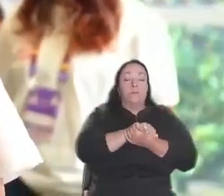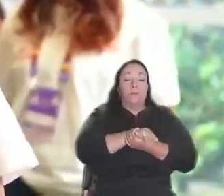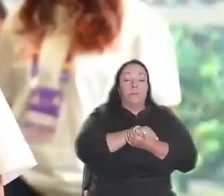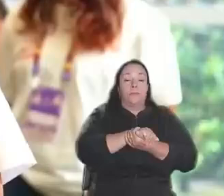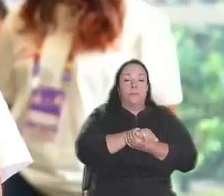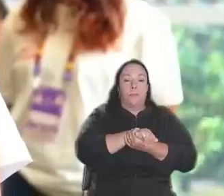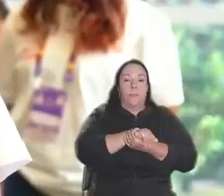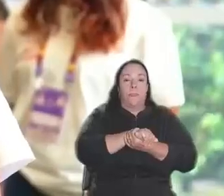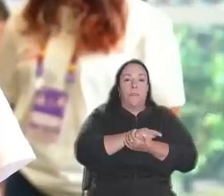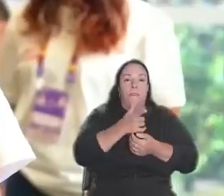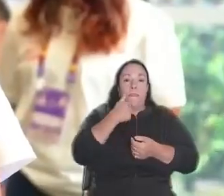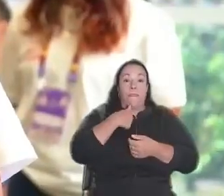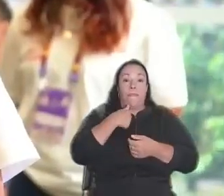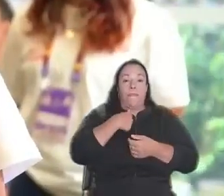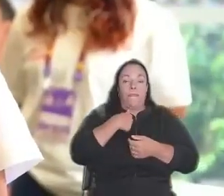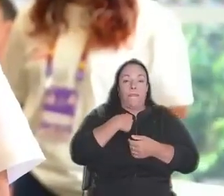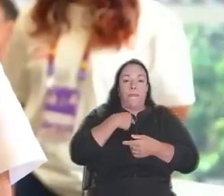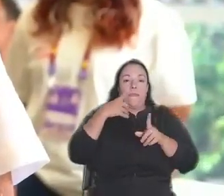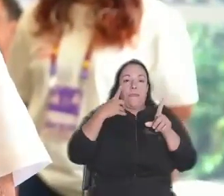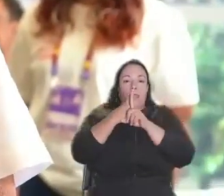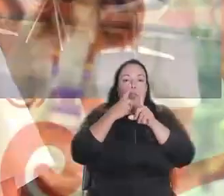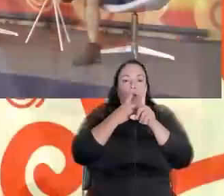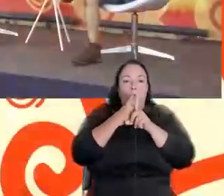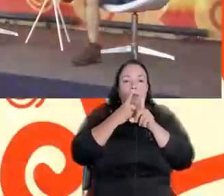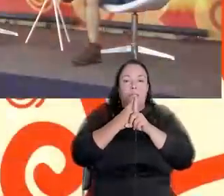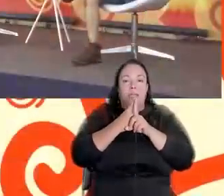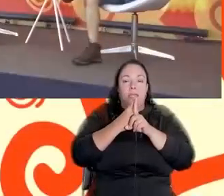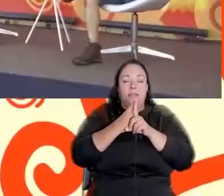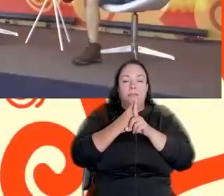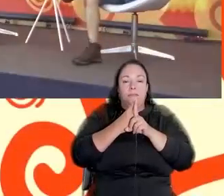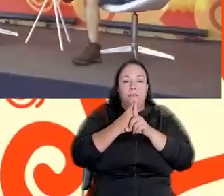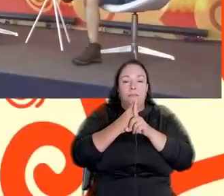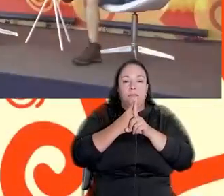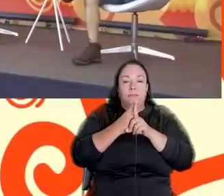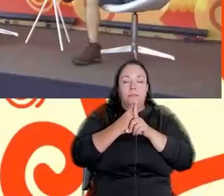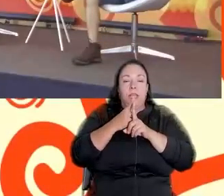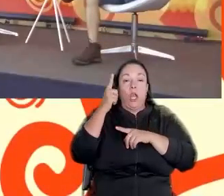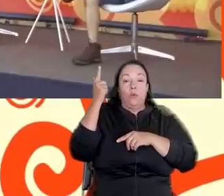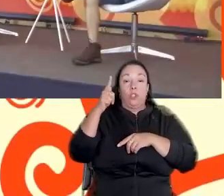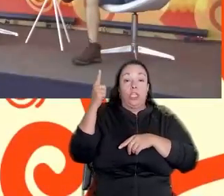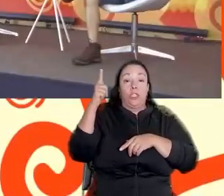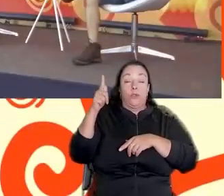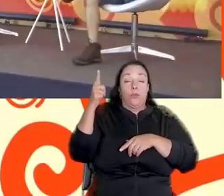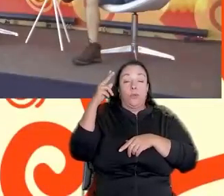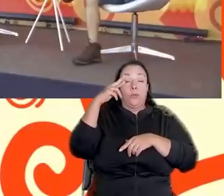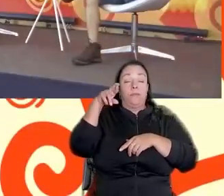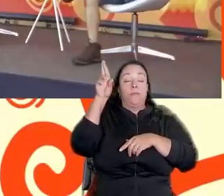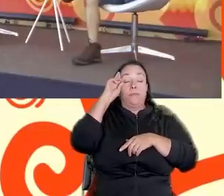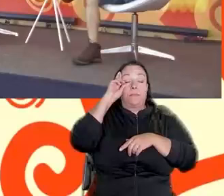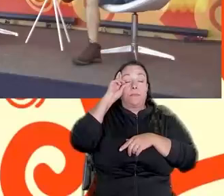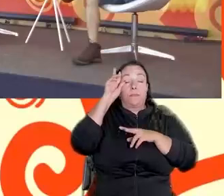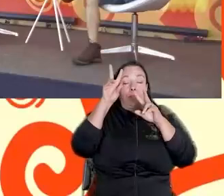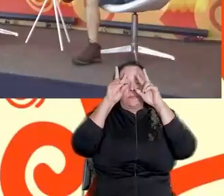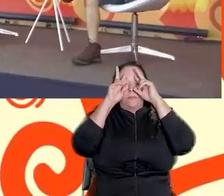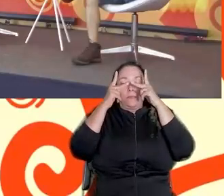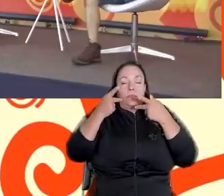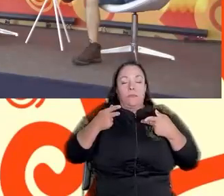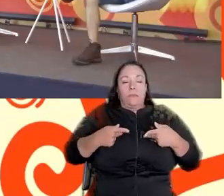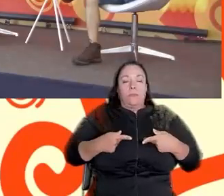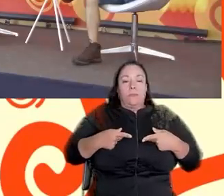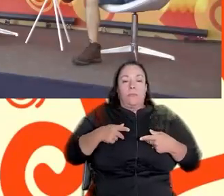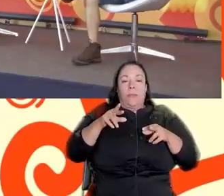Oscar, eu jamais encontrei um gestor, um ser humano como você,